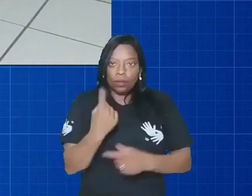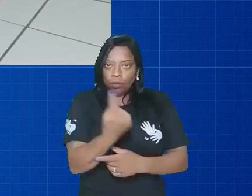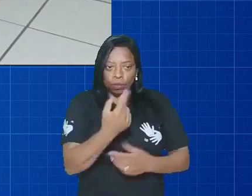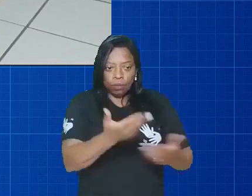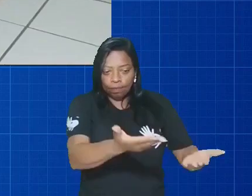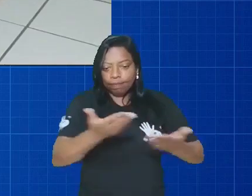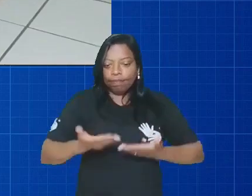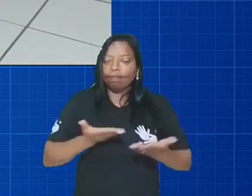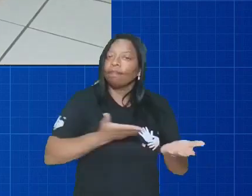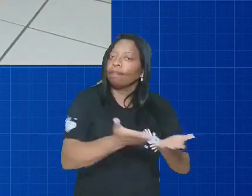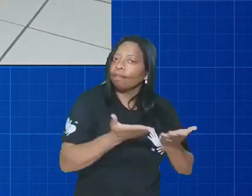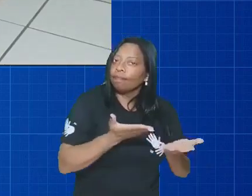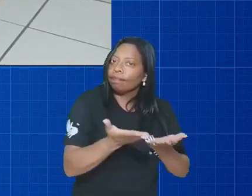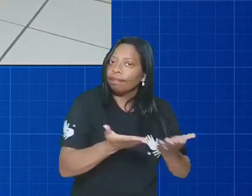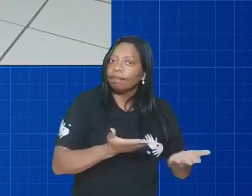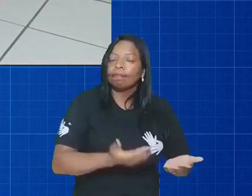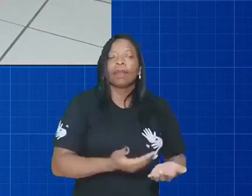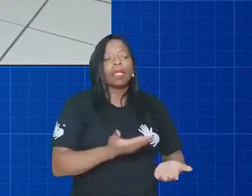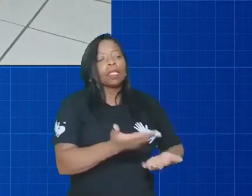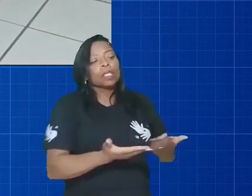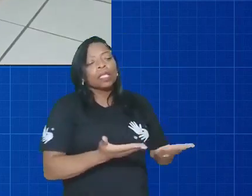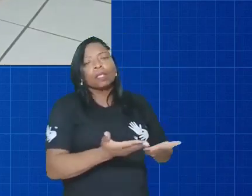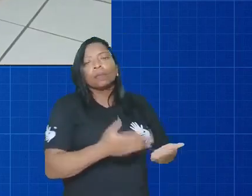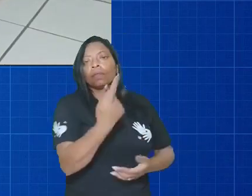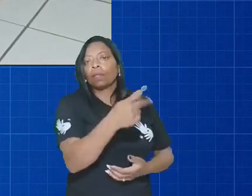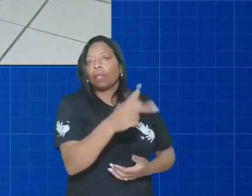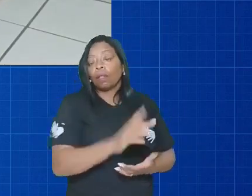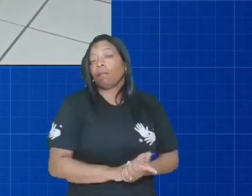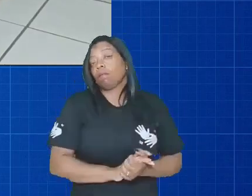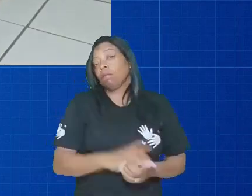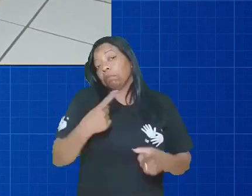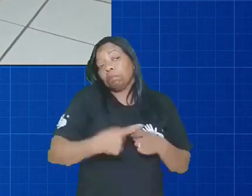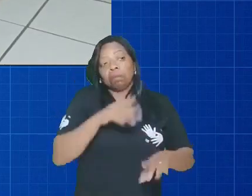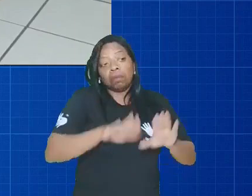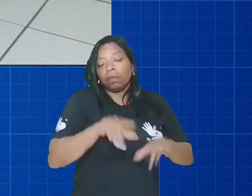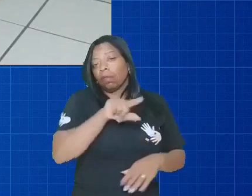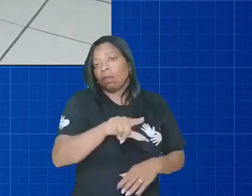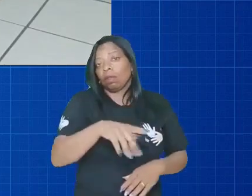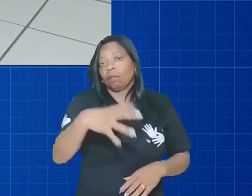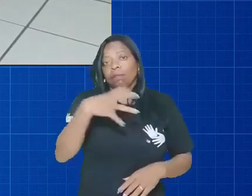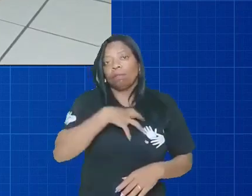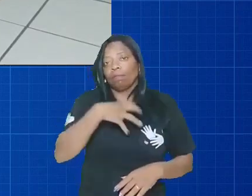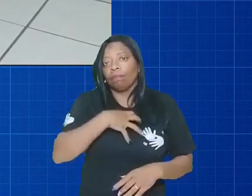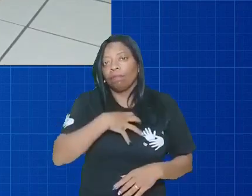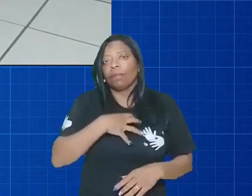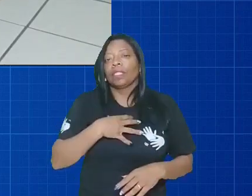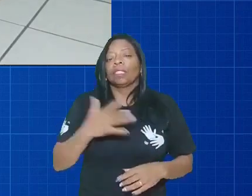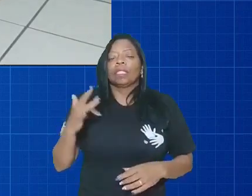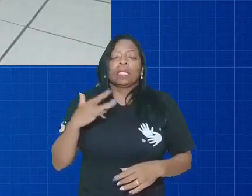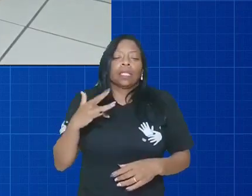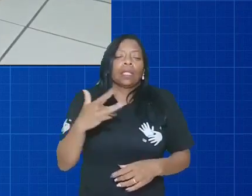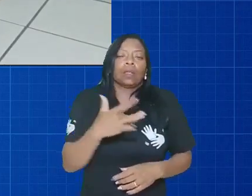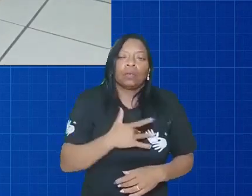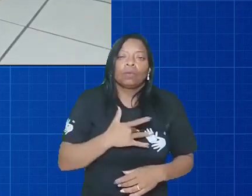tempo mais específico para elas, que já estão com uma condição de saúde mental que precisam ser